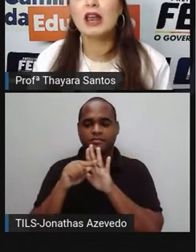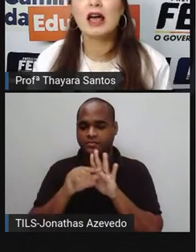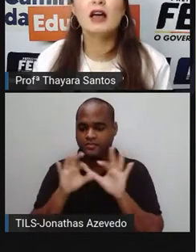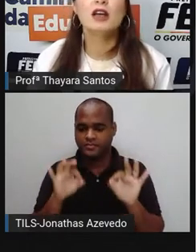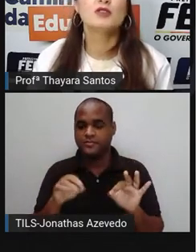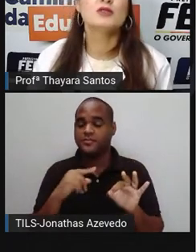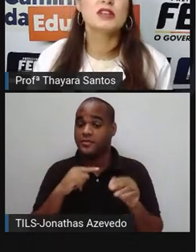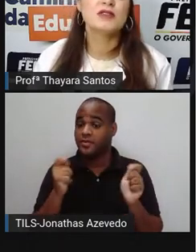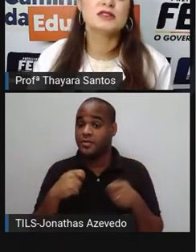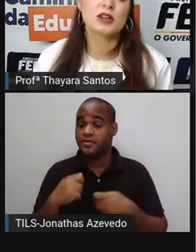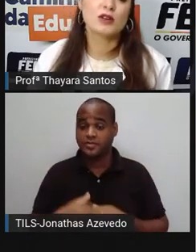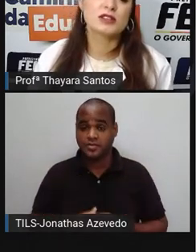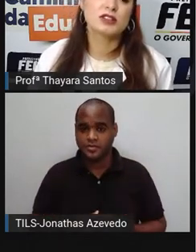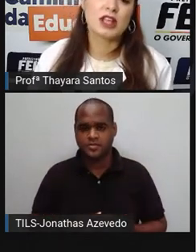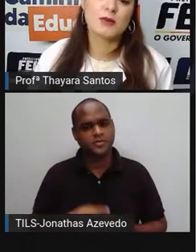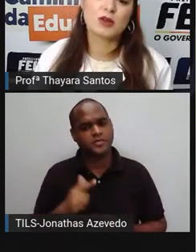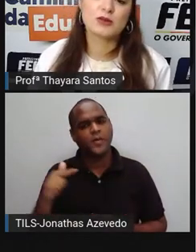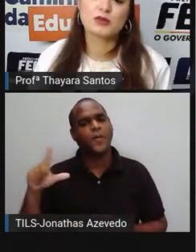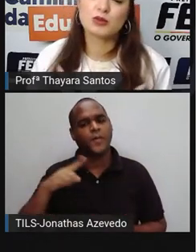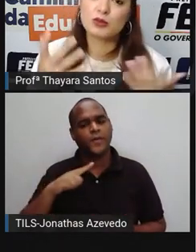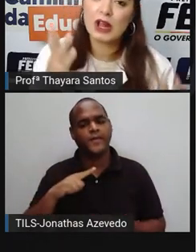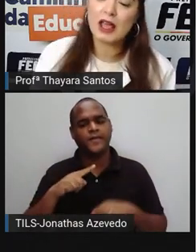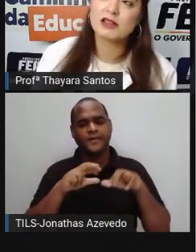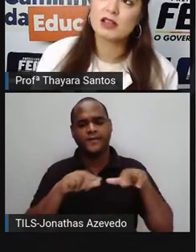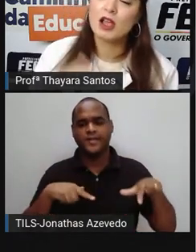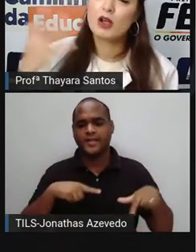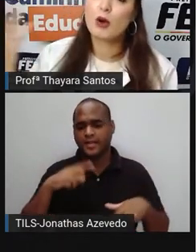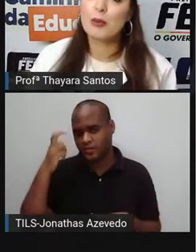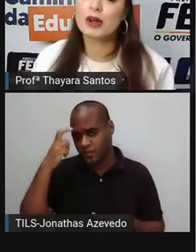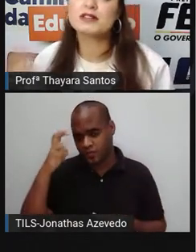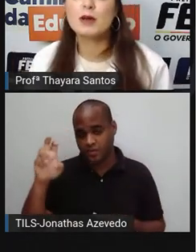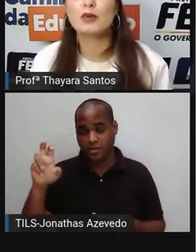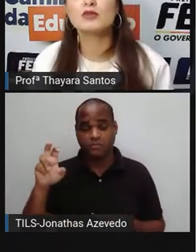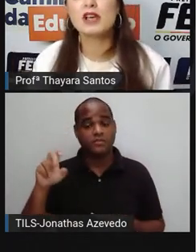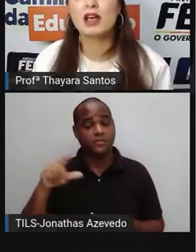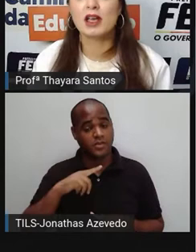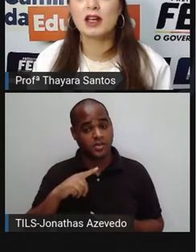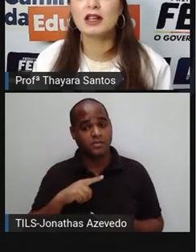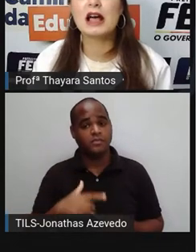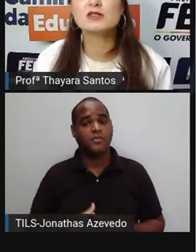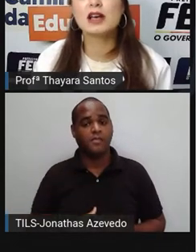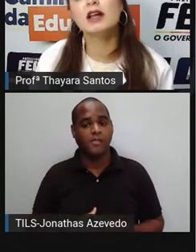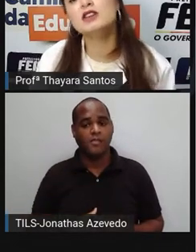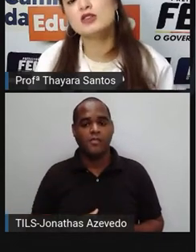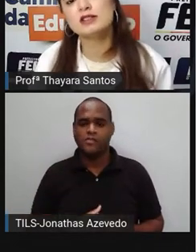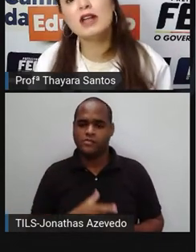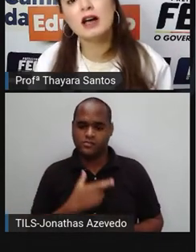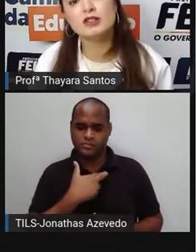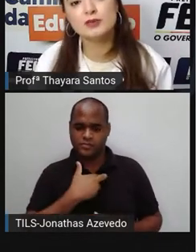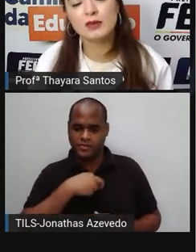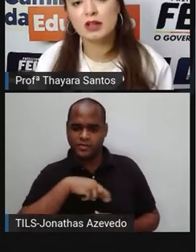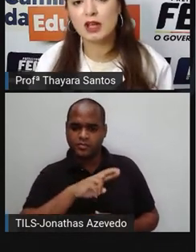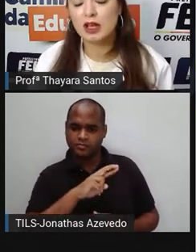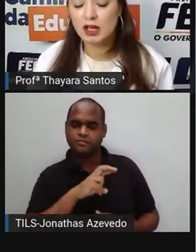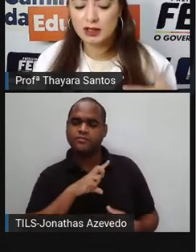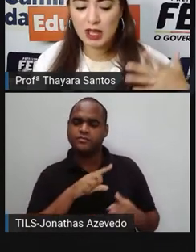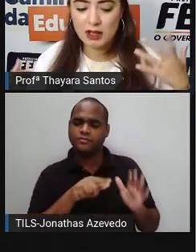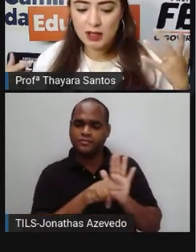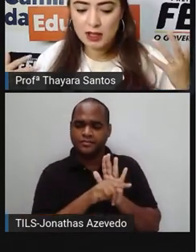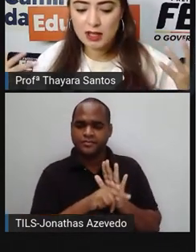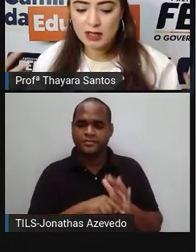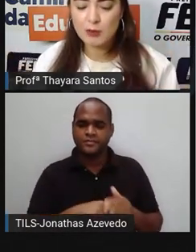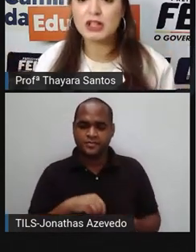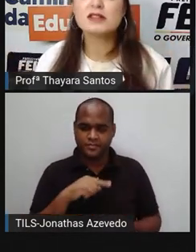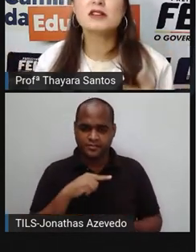sem falar nos serviços ecossistêmicos culturais como por exemplos ligados à religiosidade né